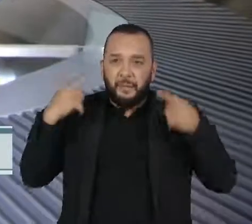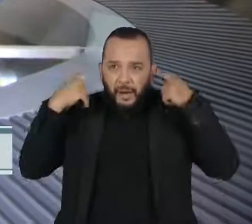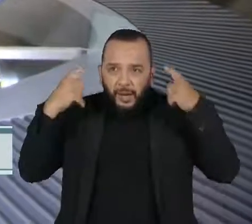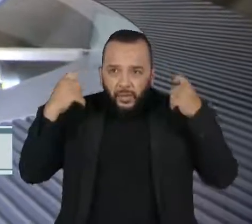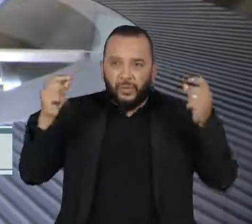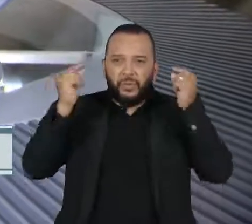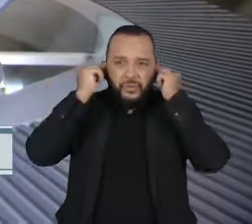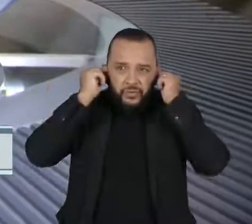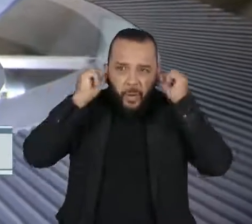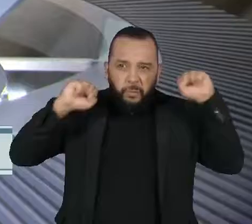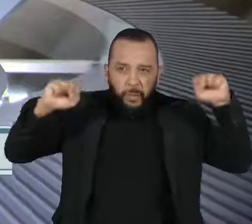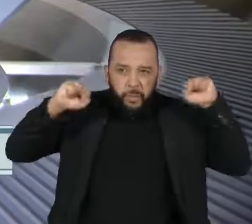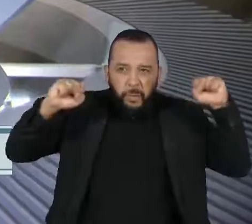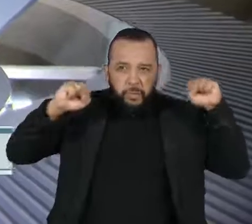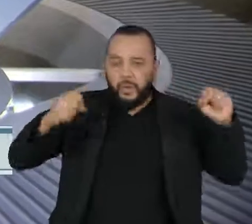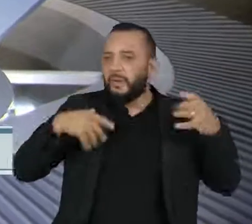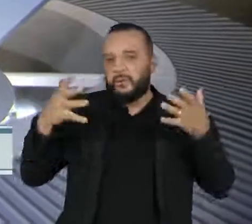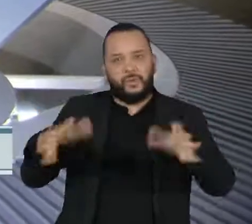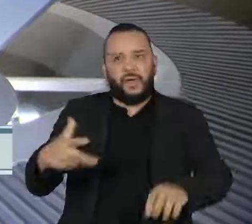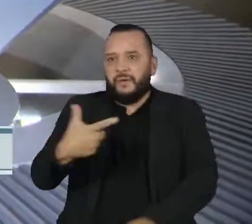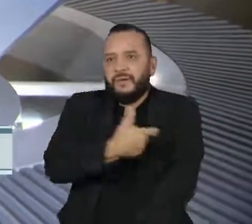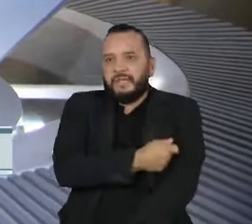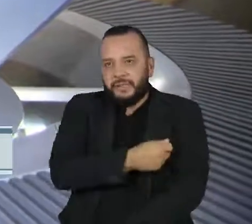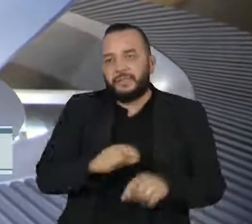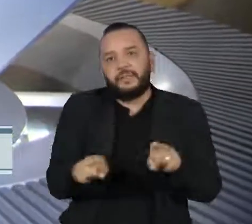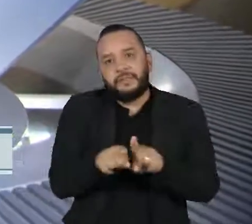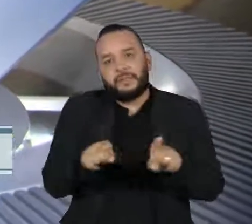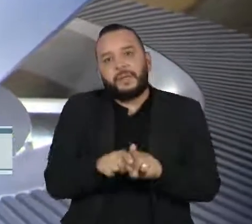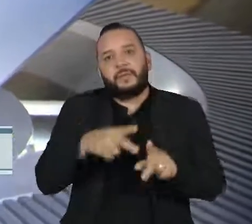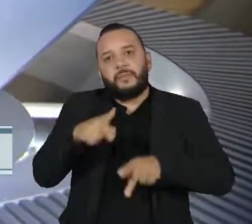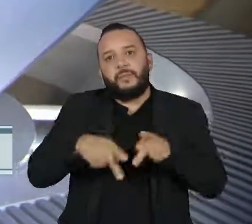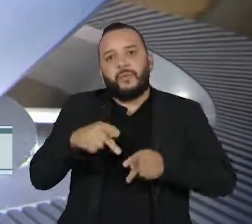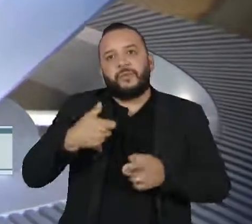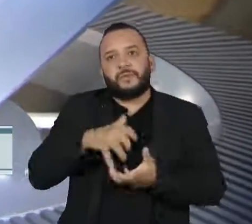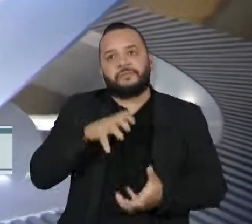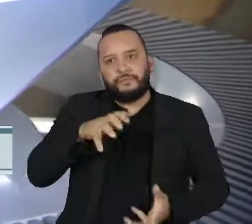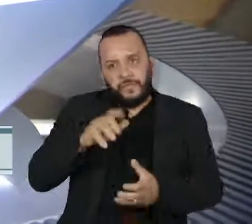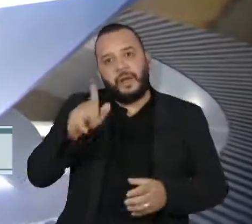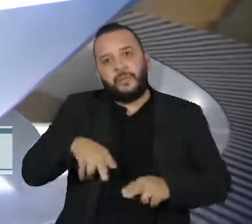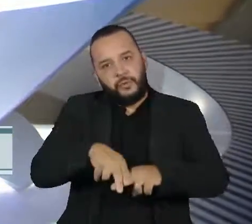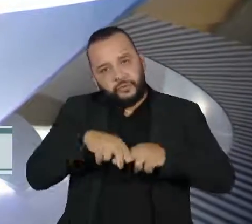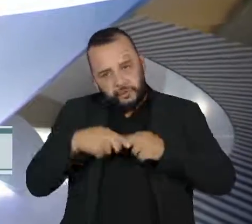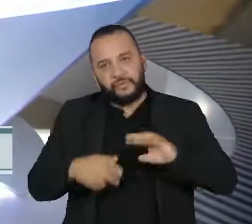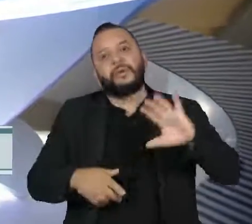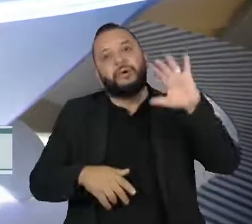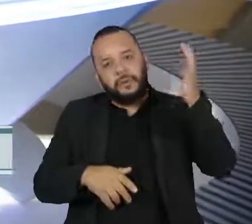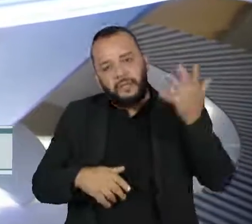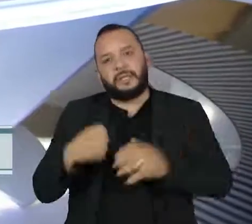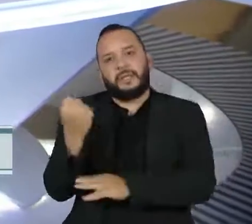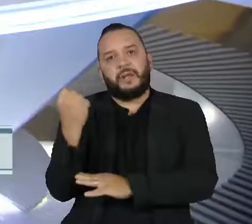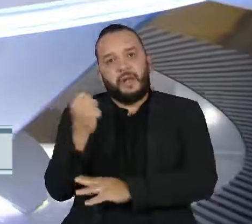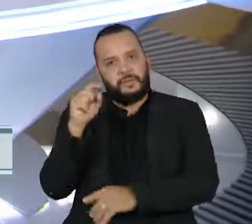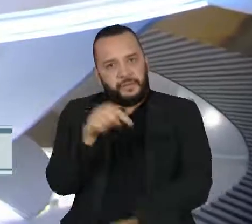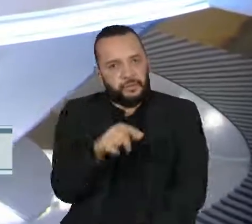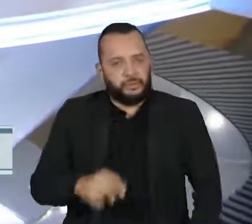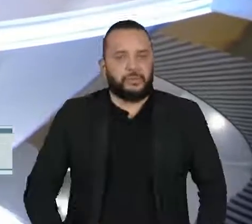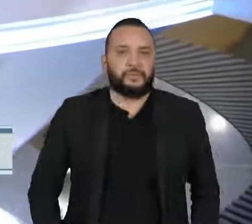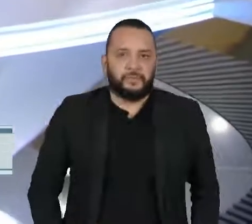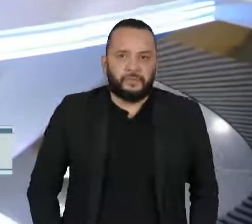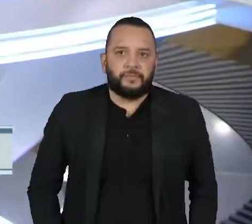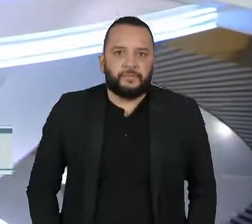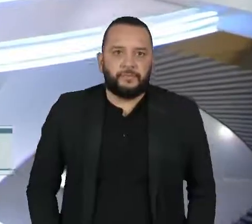de ouvido, resistência à vacinação e o envelhecimento da população são fatores que podem agravar esse quadro.